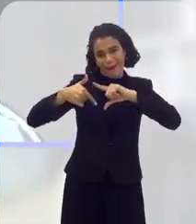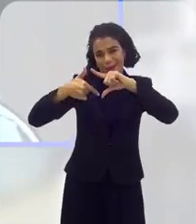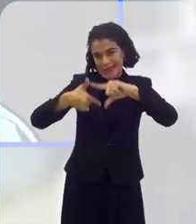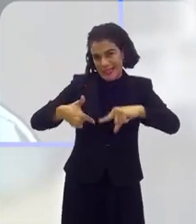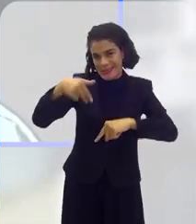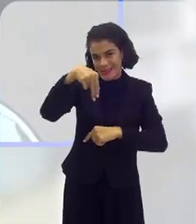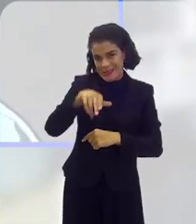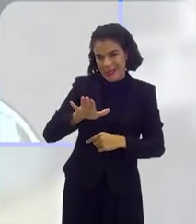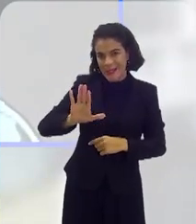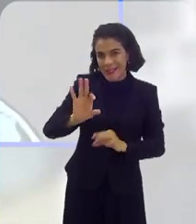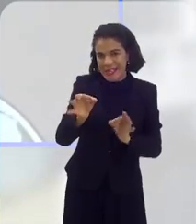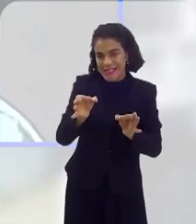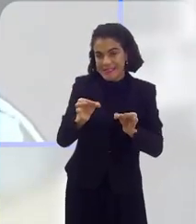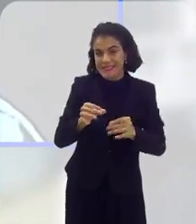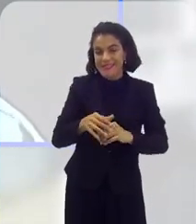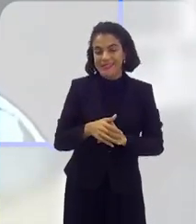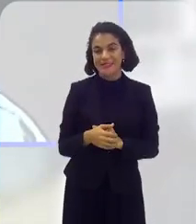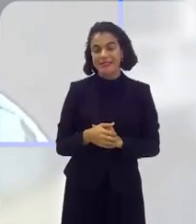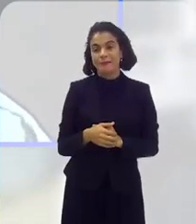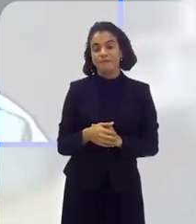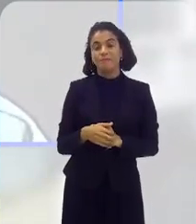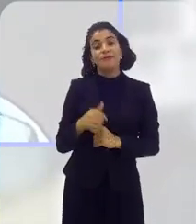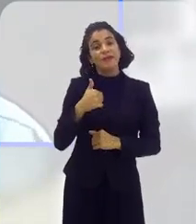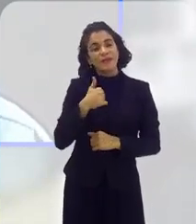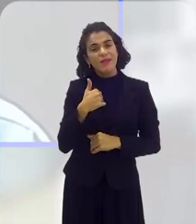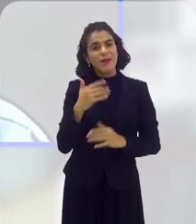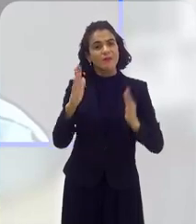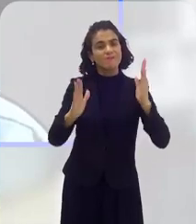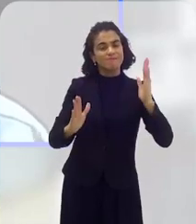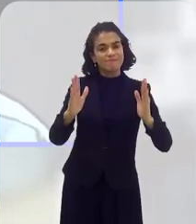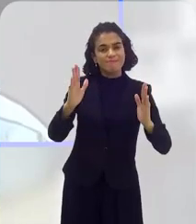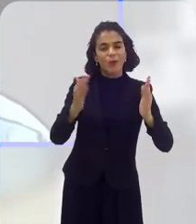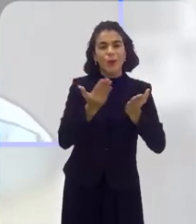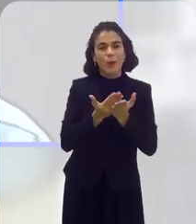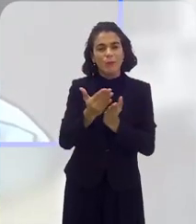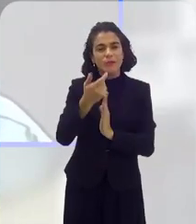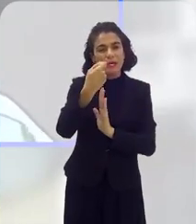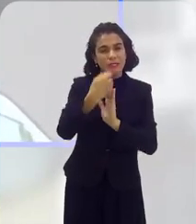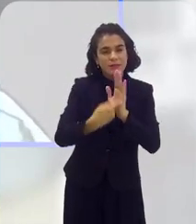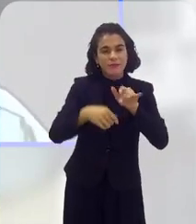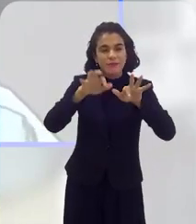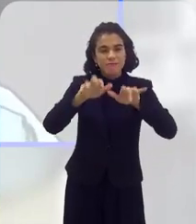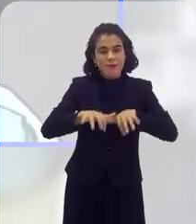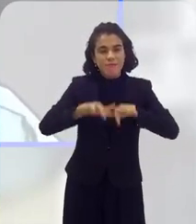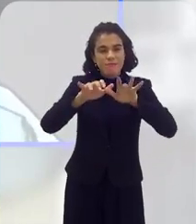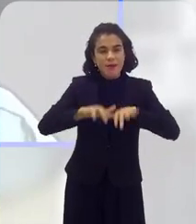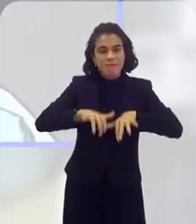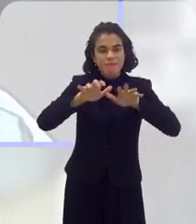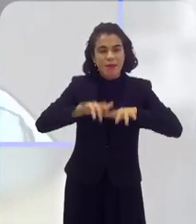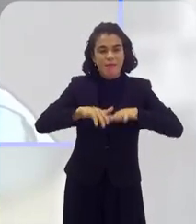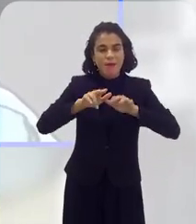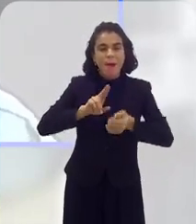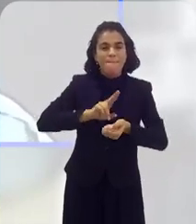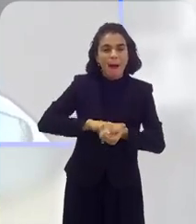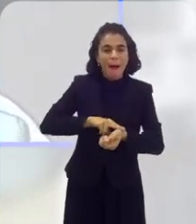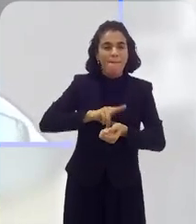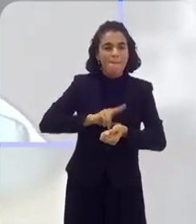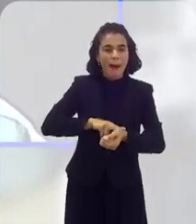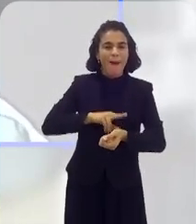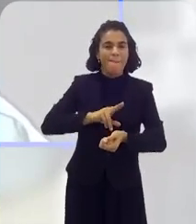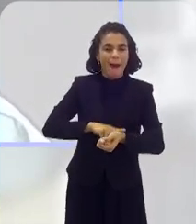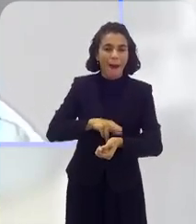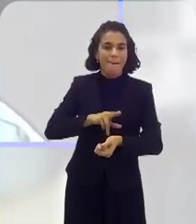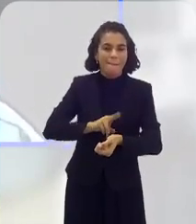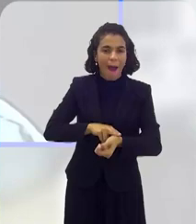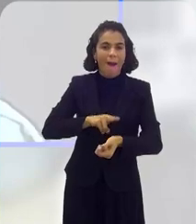que é uma tradição nordestina, né? E eu, ainda nessa época, comecei a escrever a história rimando,